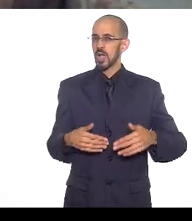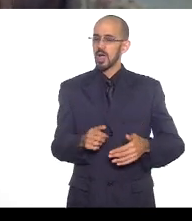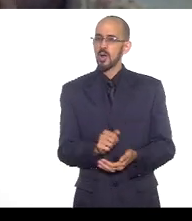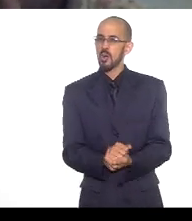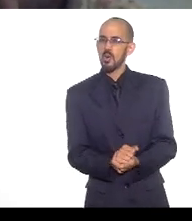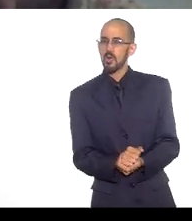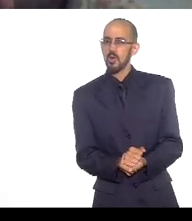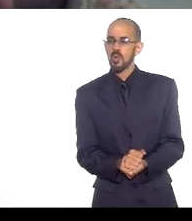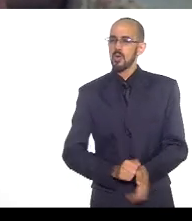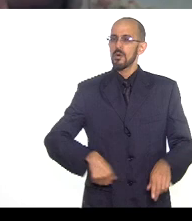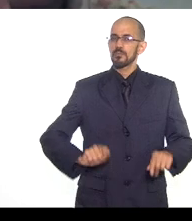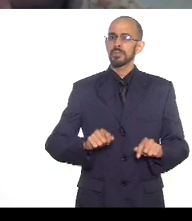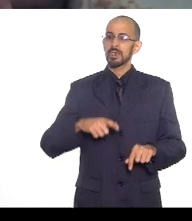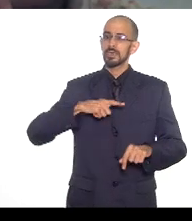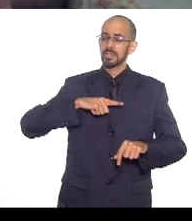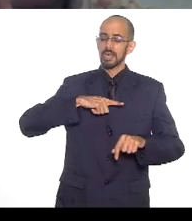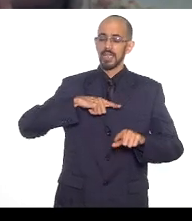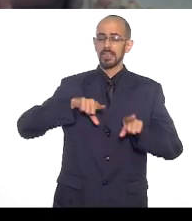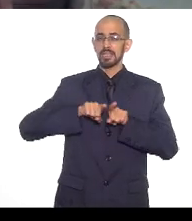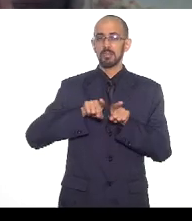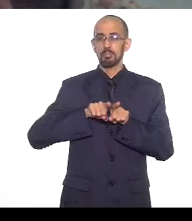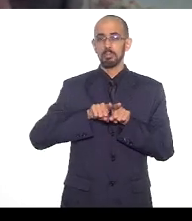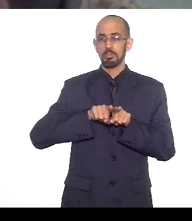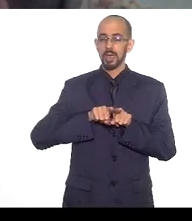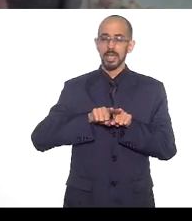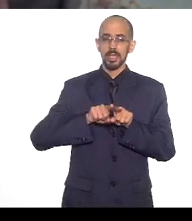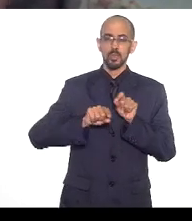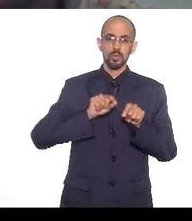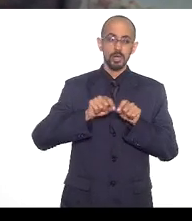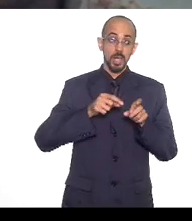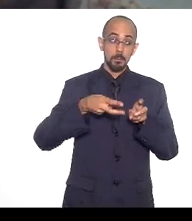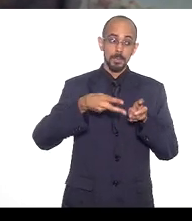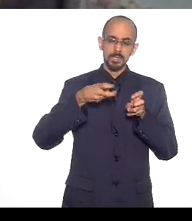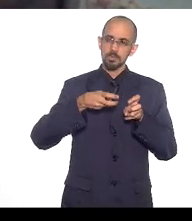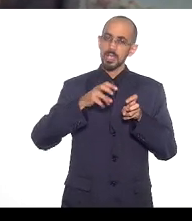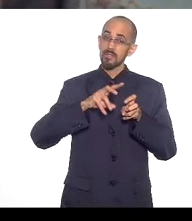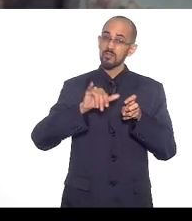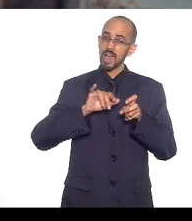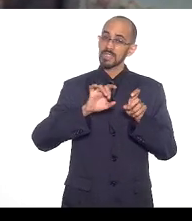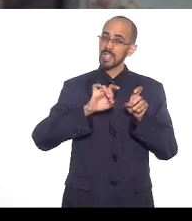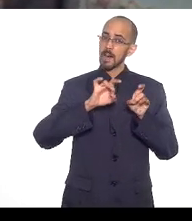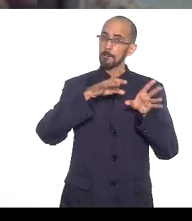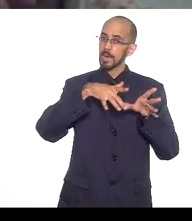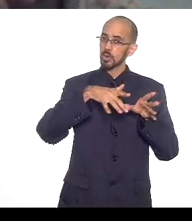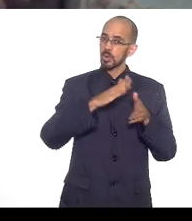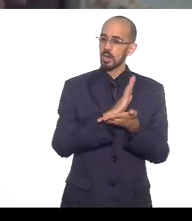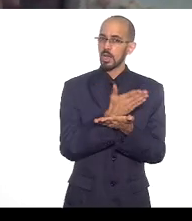acenos de desativação e estimativas bem